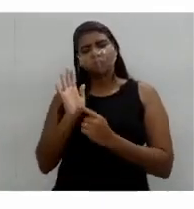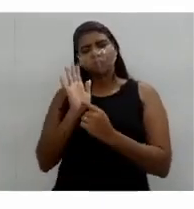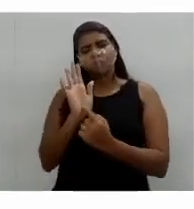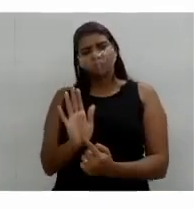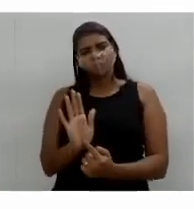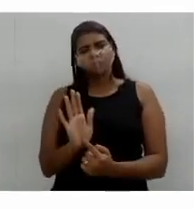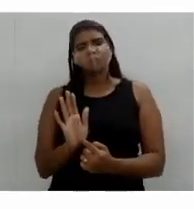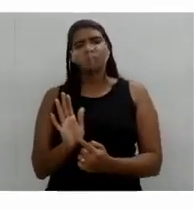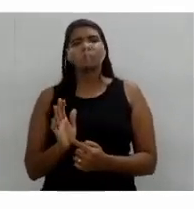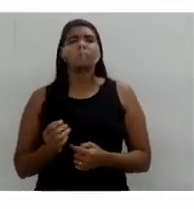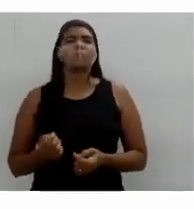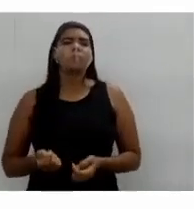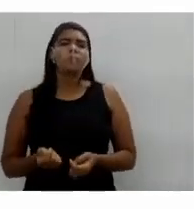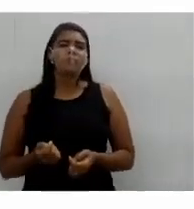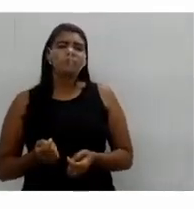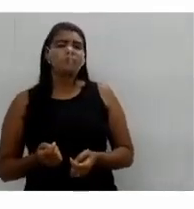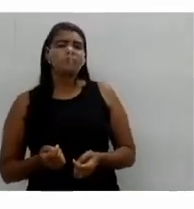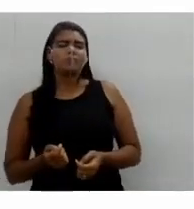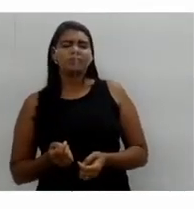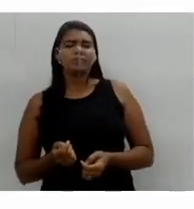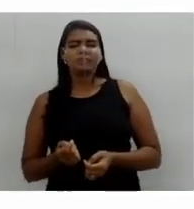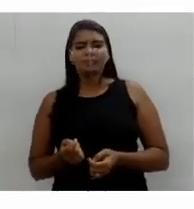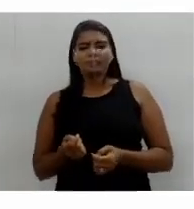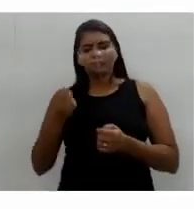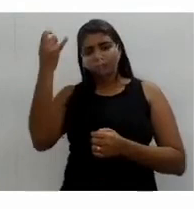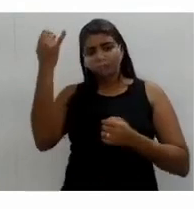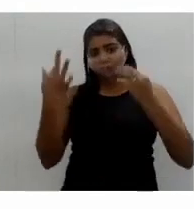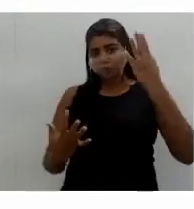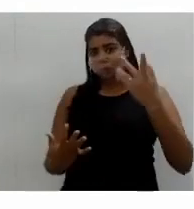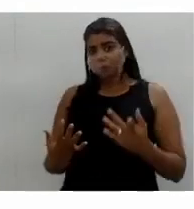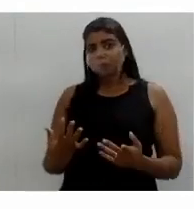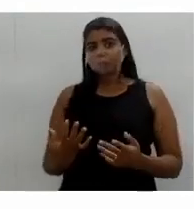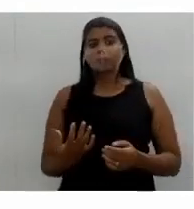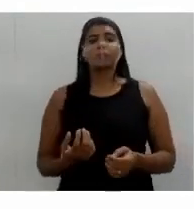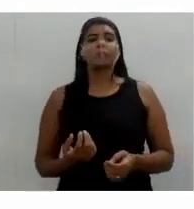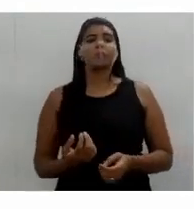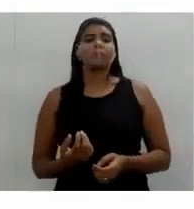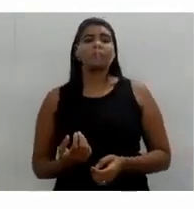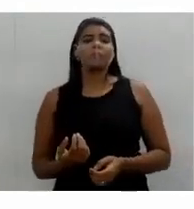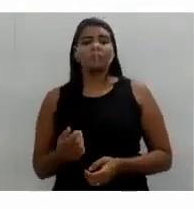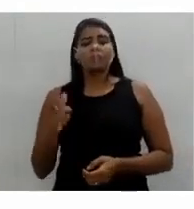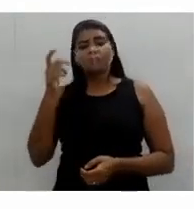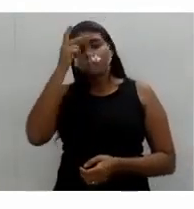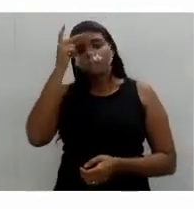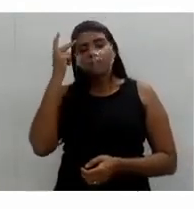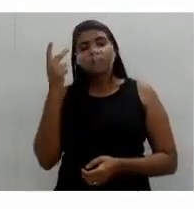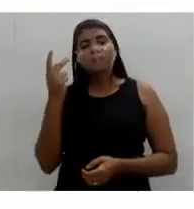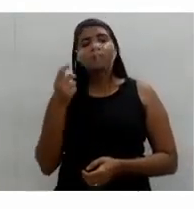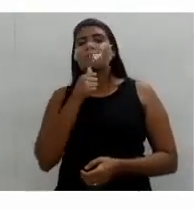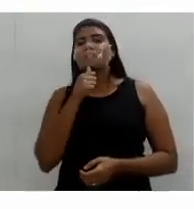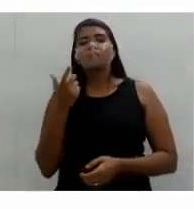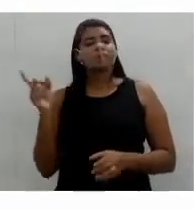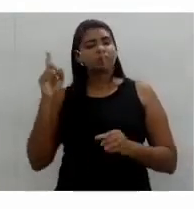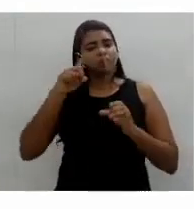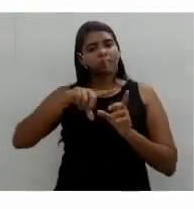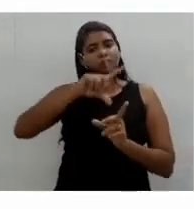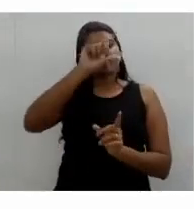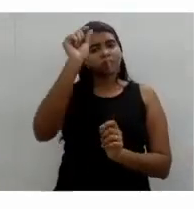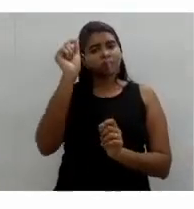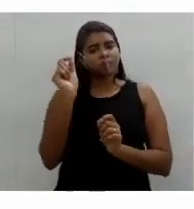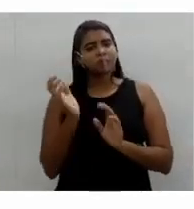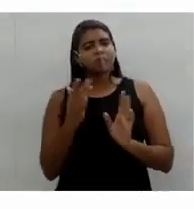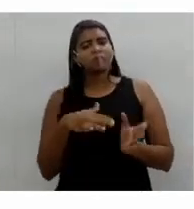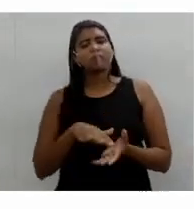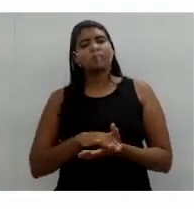algumas razões, alguns motivos que explicam o motivo pelo qual o ser humano ainda não voltou na Lua. Eu elenquei